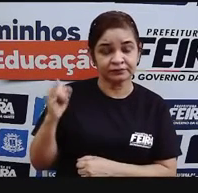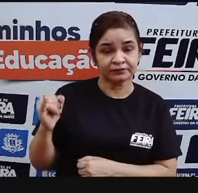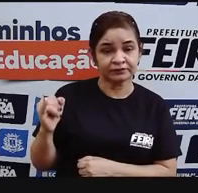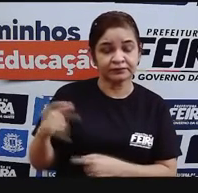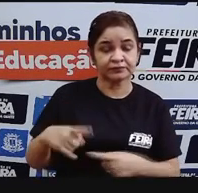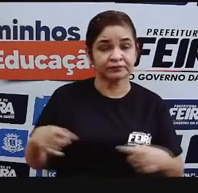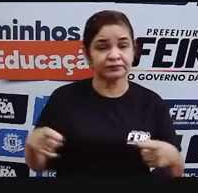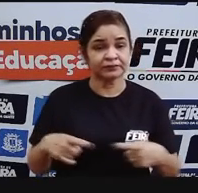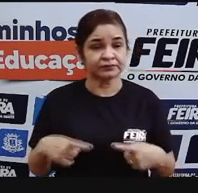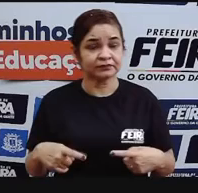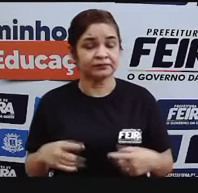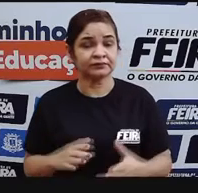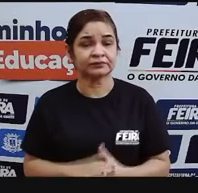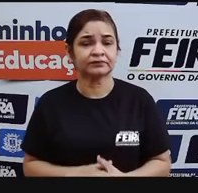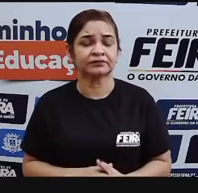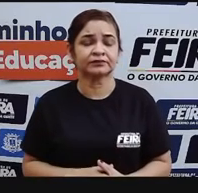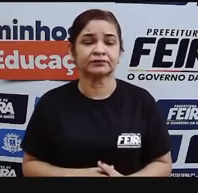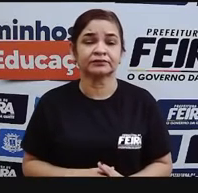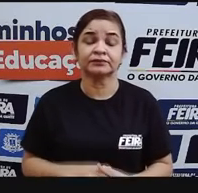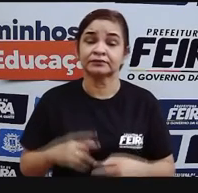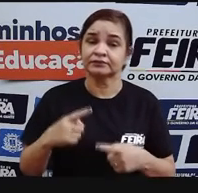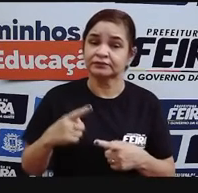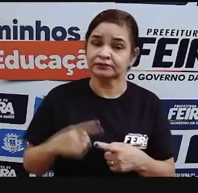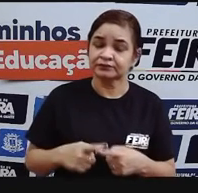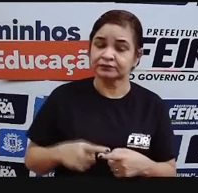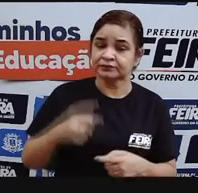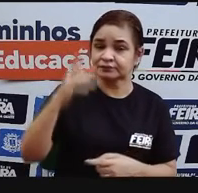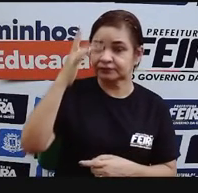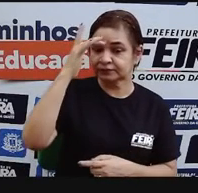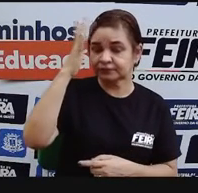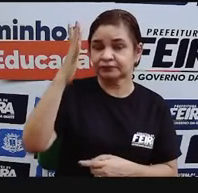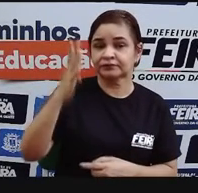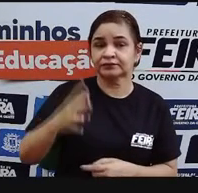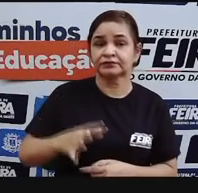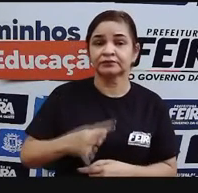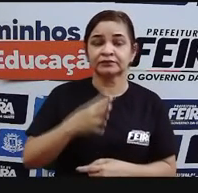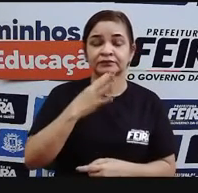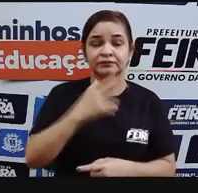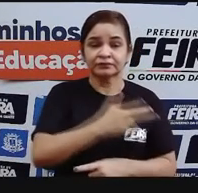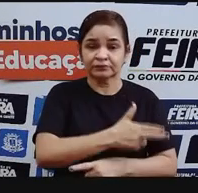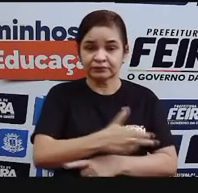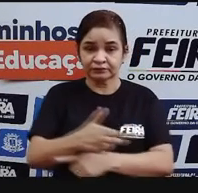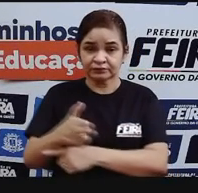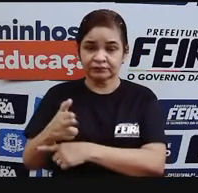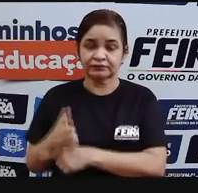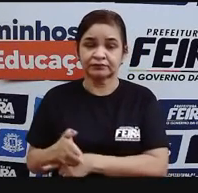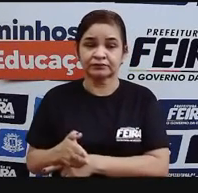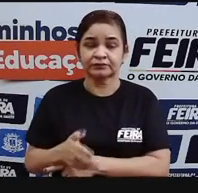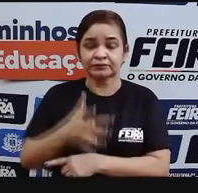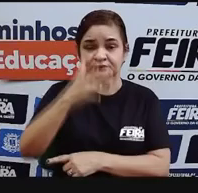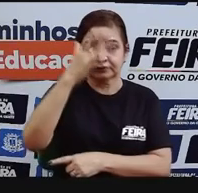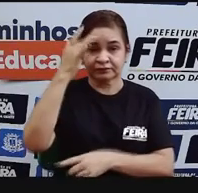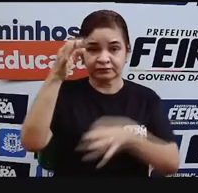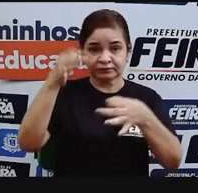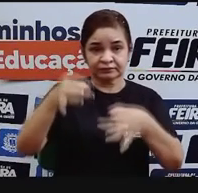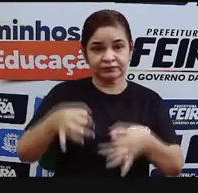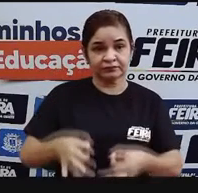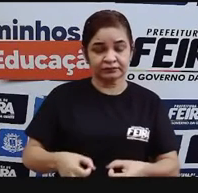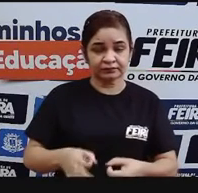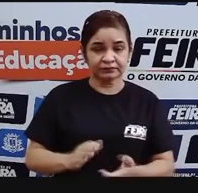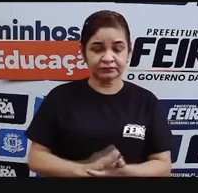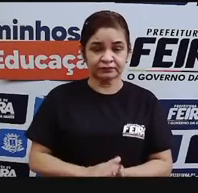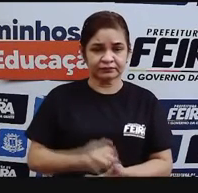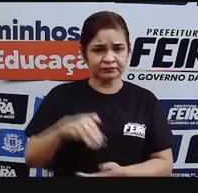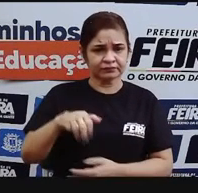os portugueses por sua facilidade com o manejo de armas e sua disciplina na batalha. A Maria